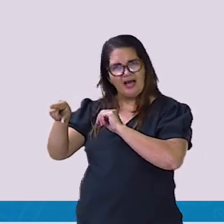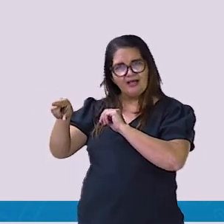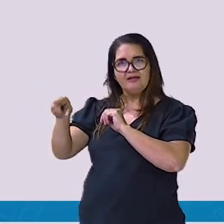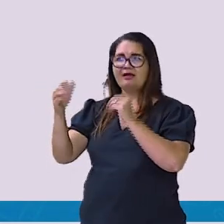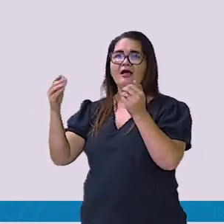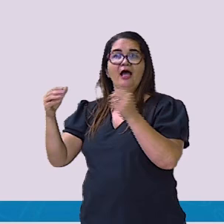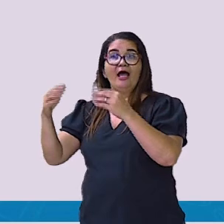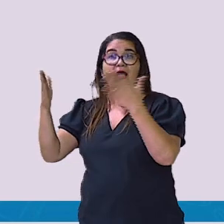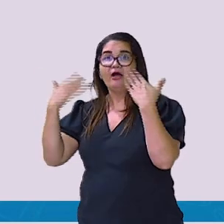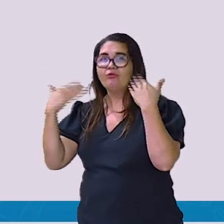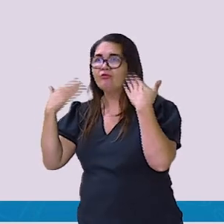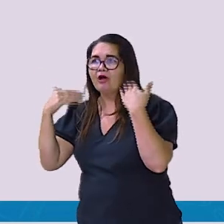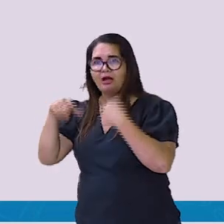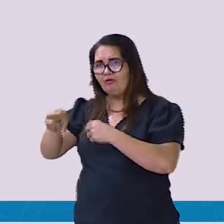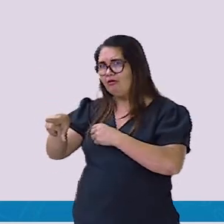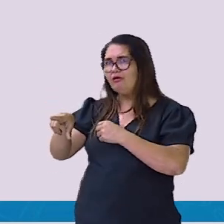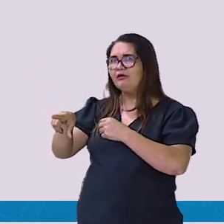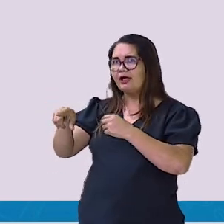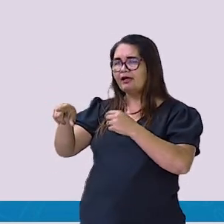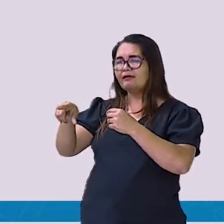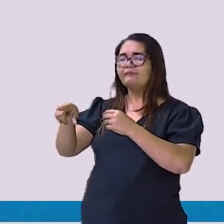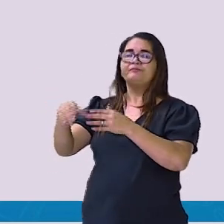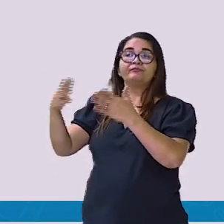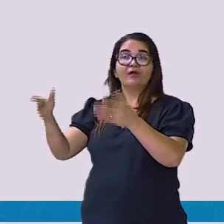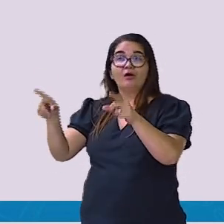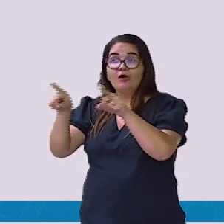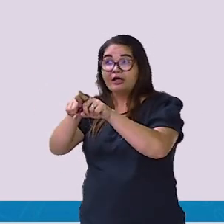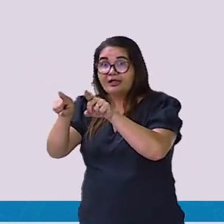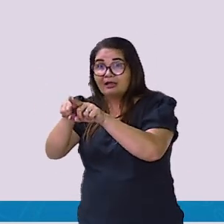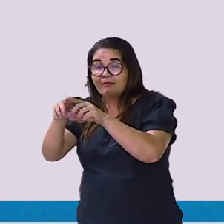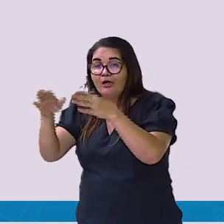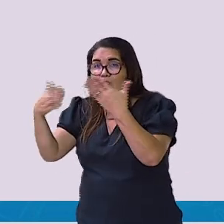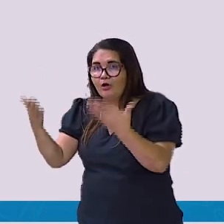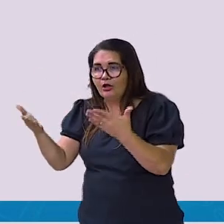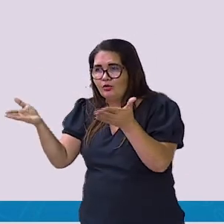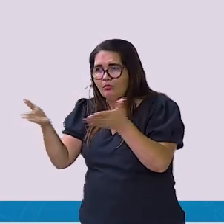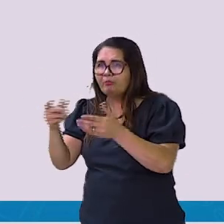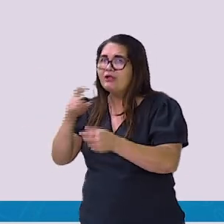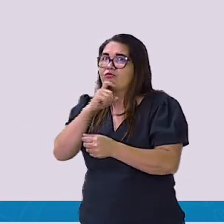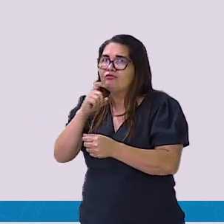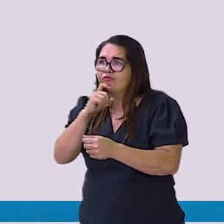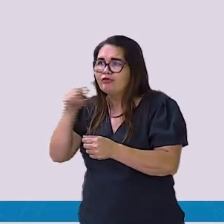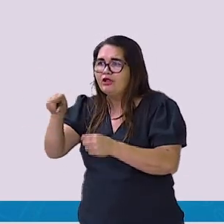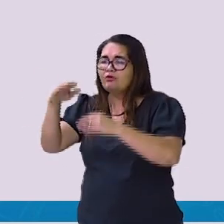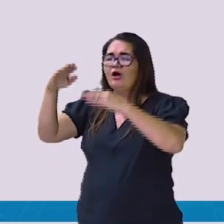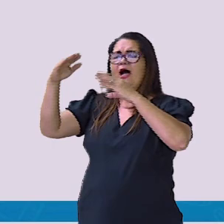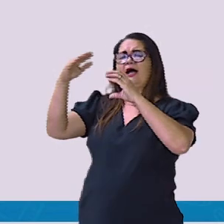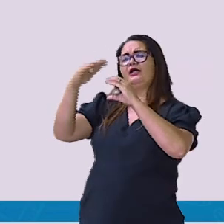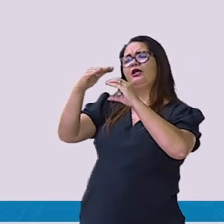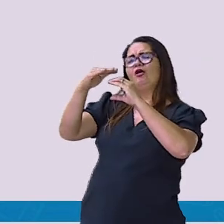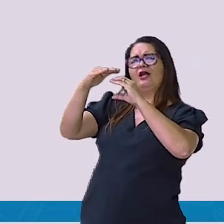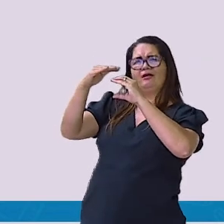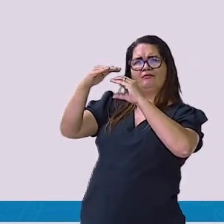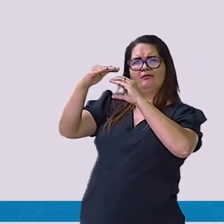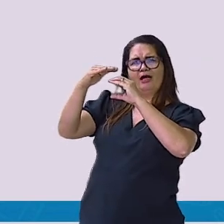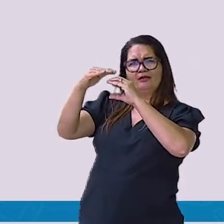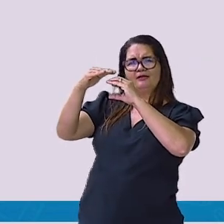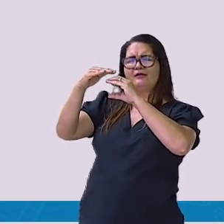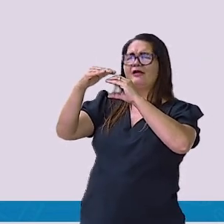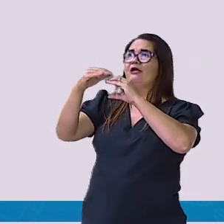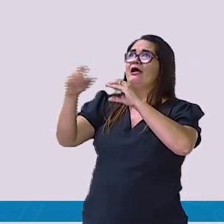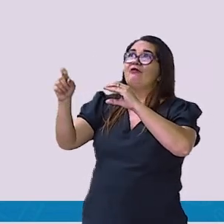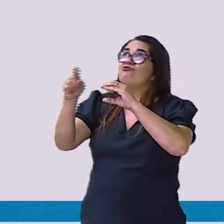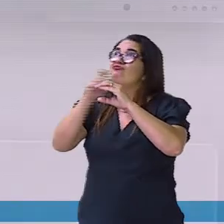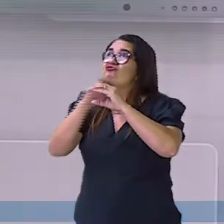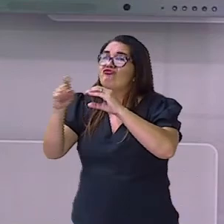inverno muito longo e muito rigoroso. Durante a maior parte do ano, o solo